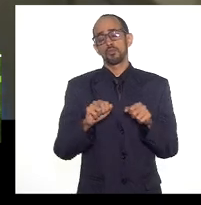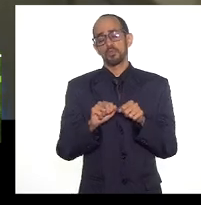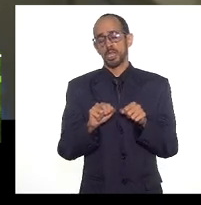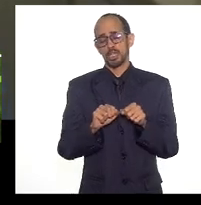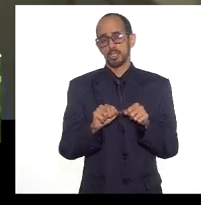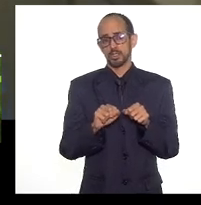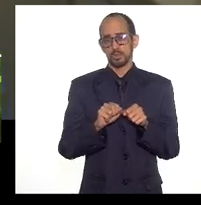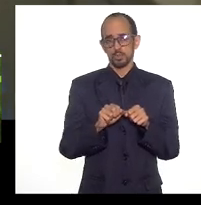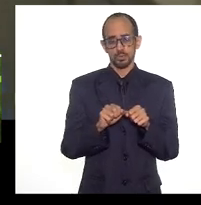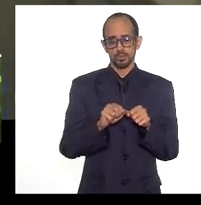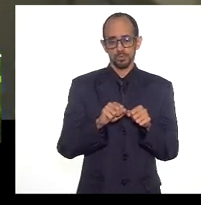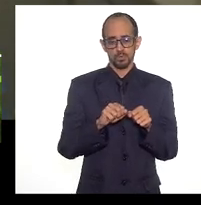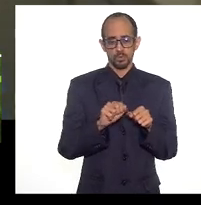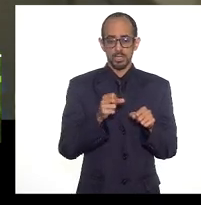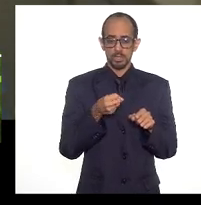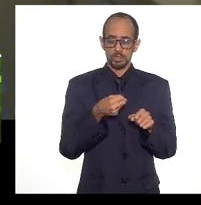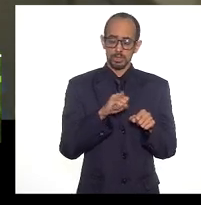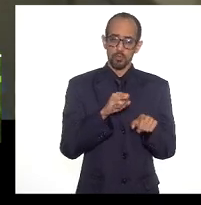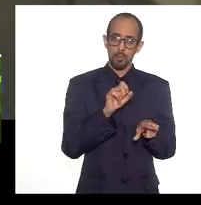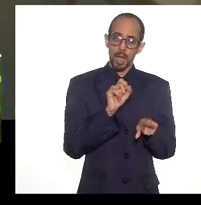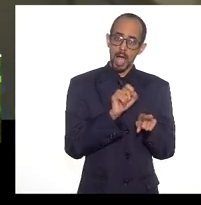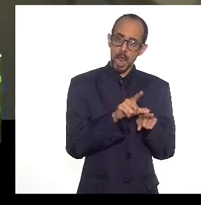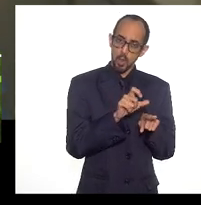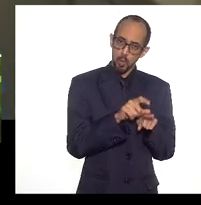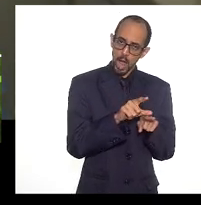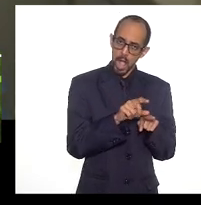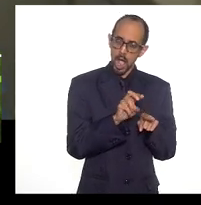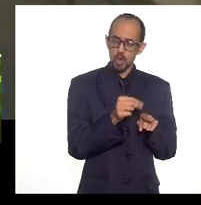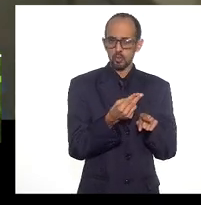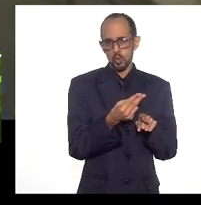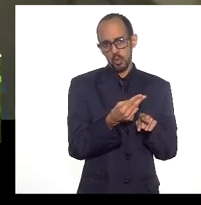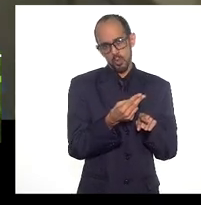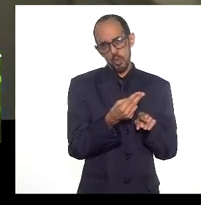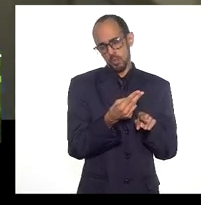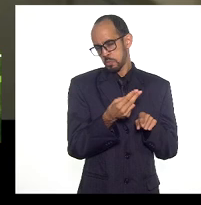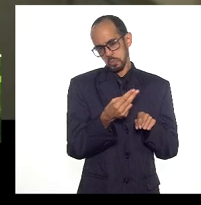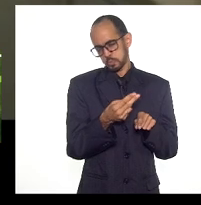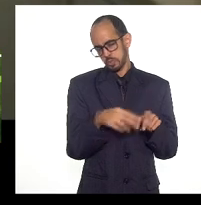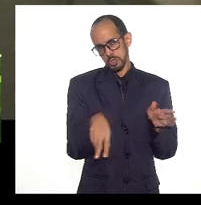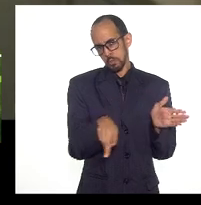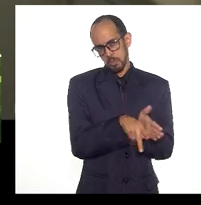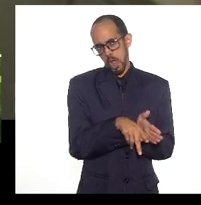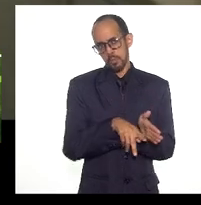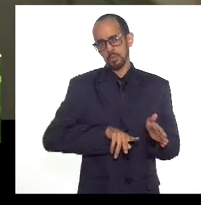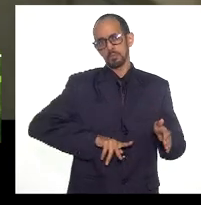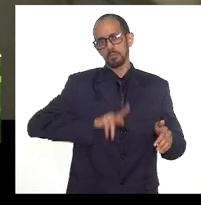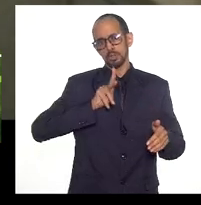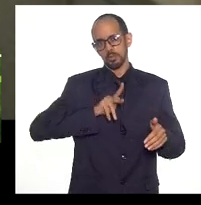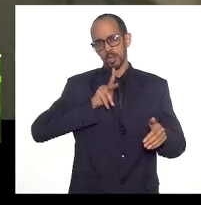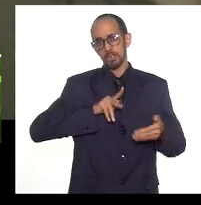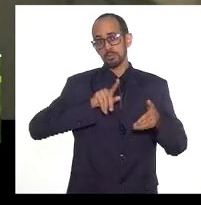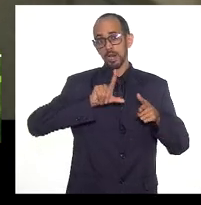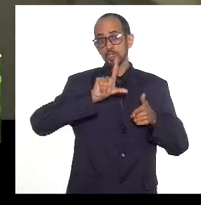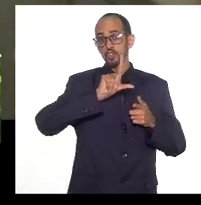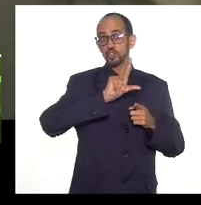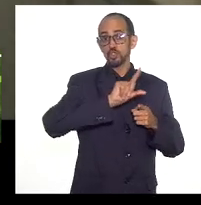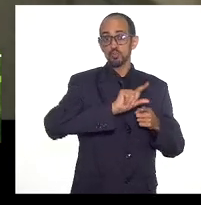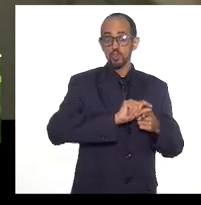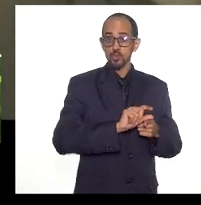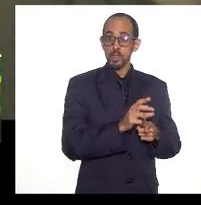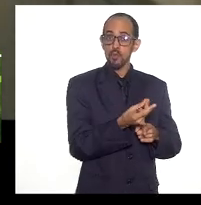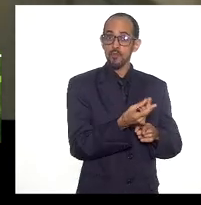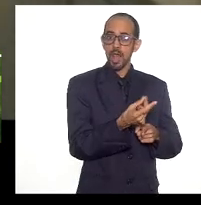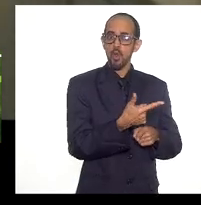seja própria, para depreciar em 25 anos. E no fim de 25